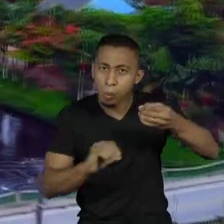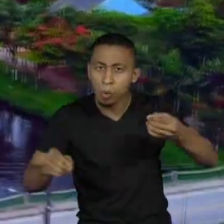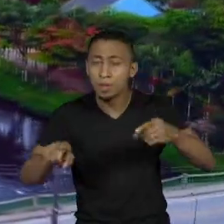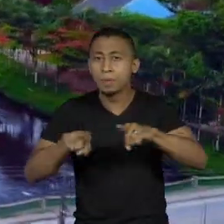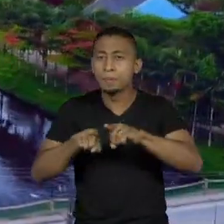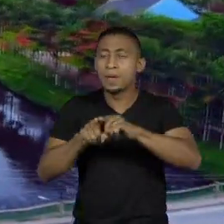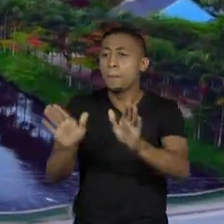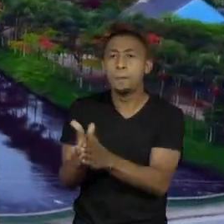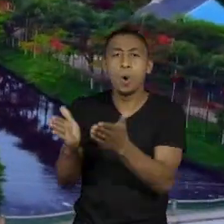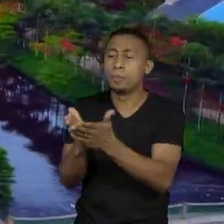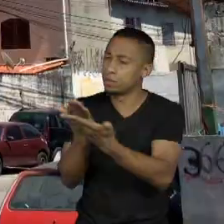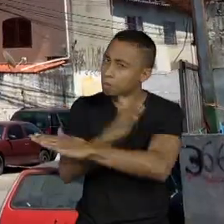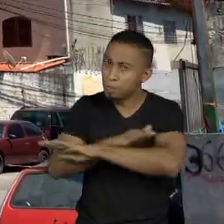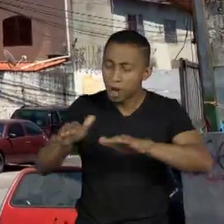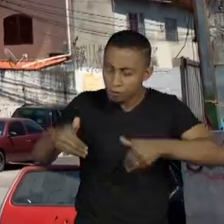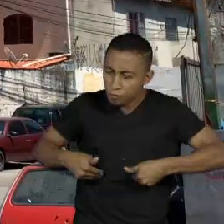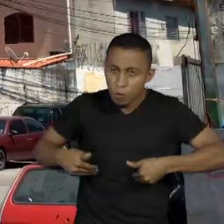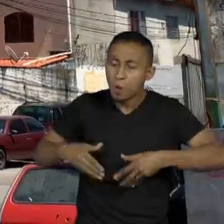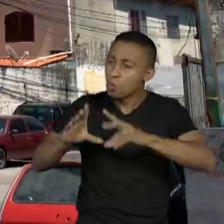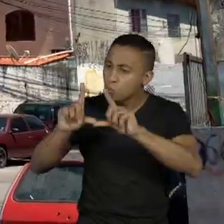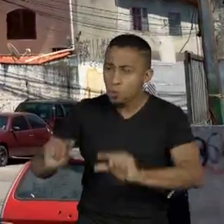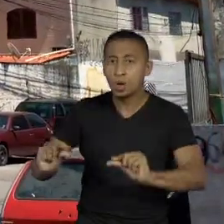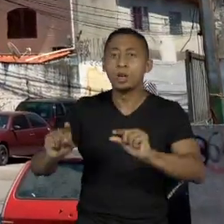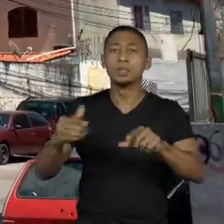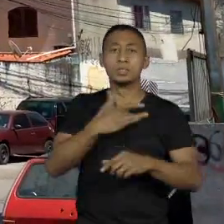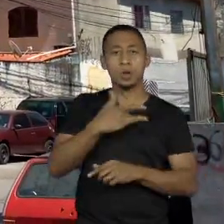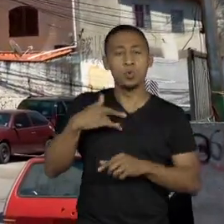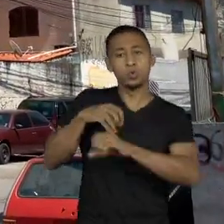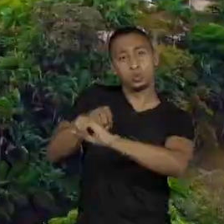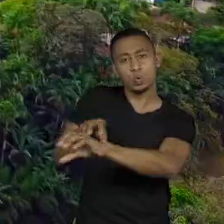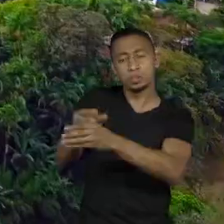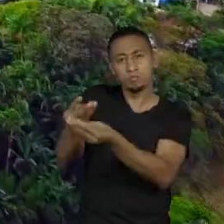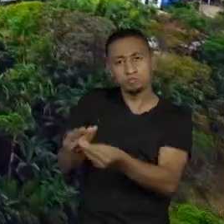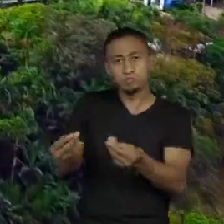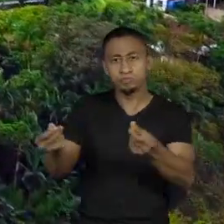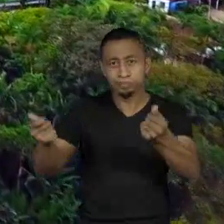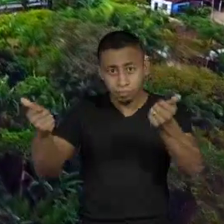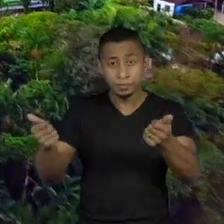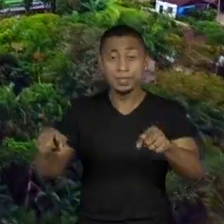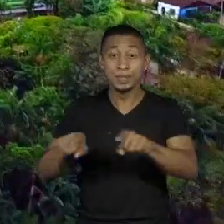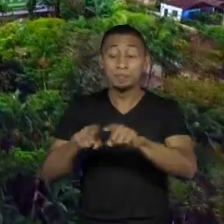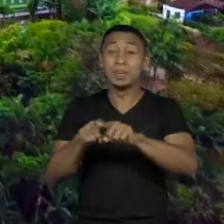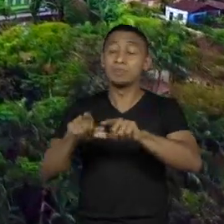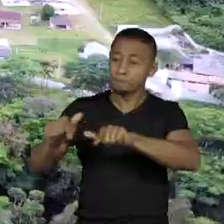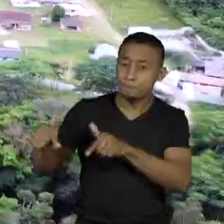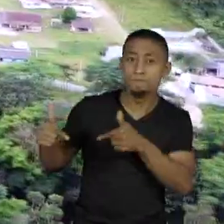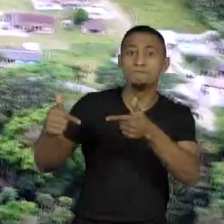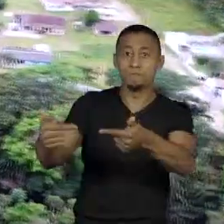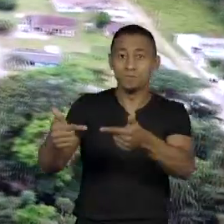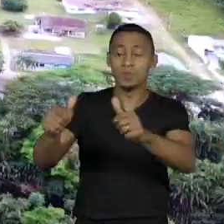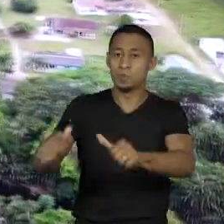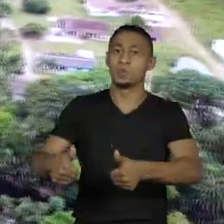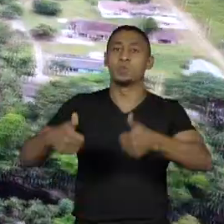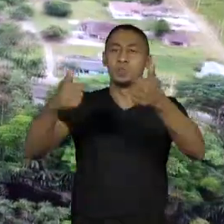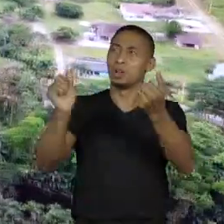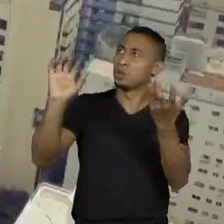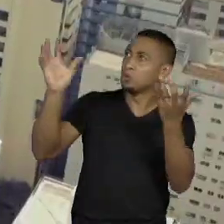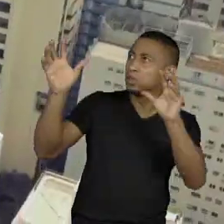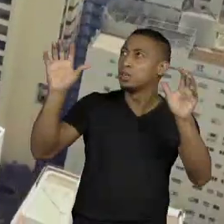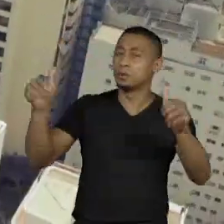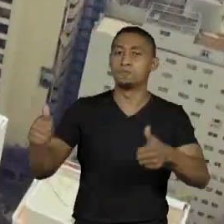da pobreza, fome zero, saúde, educação de qualidade e ações contra as mudanças